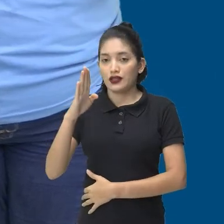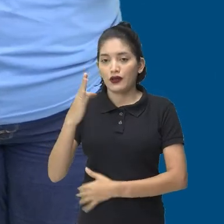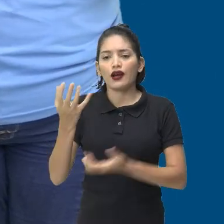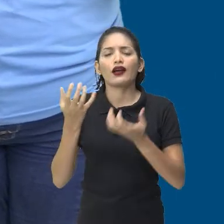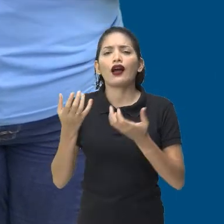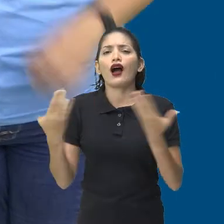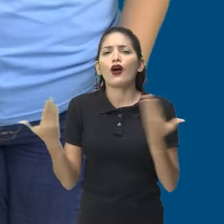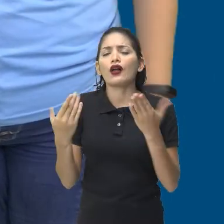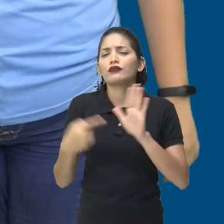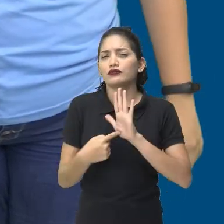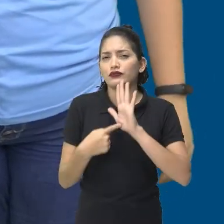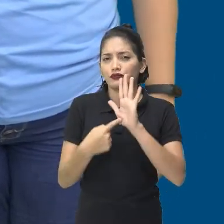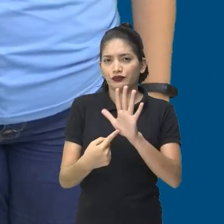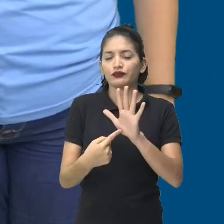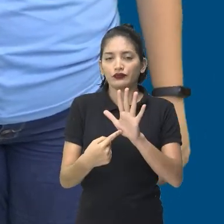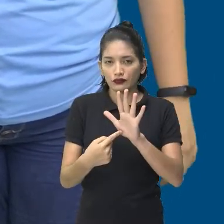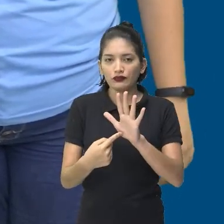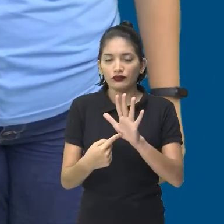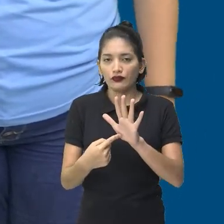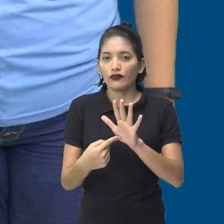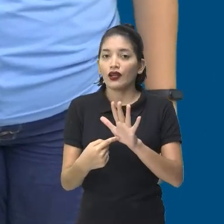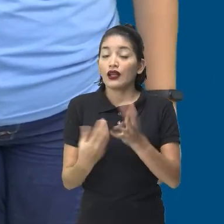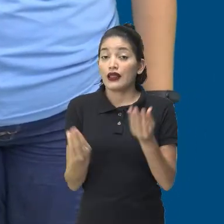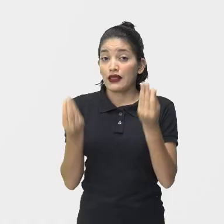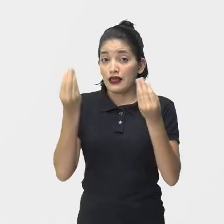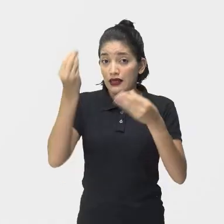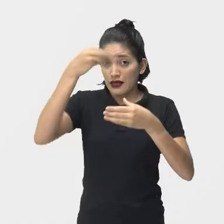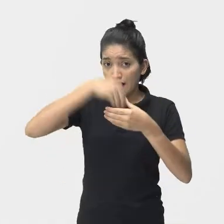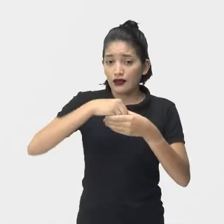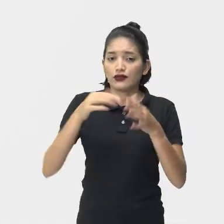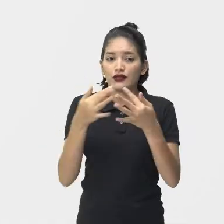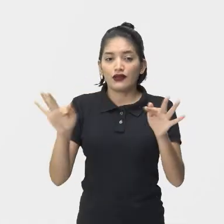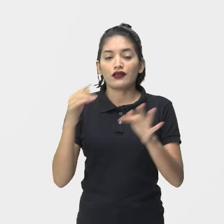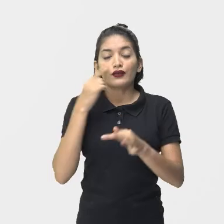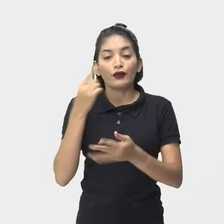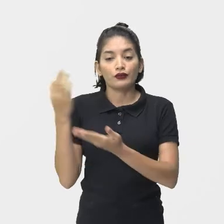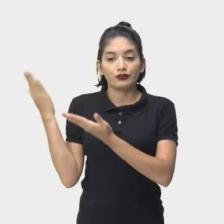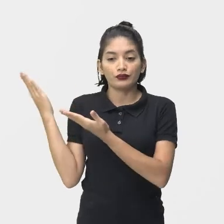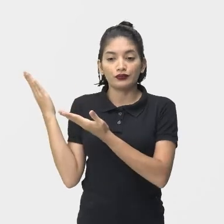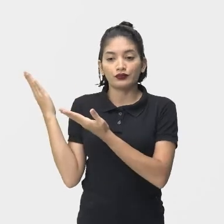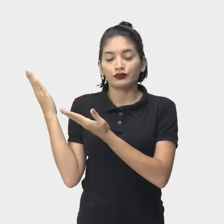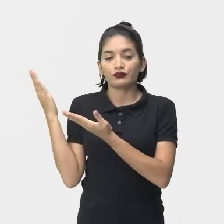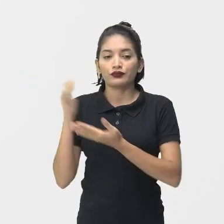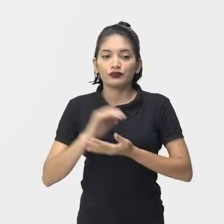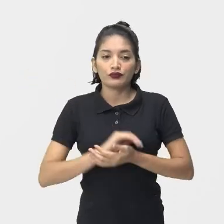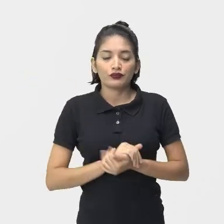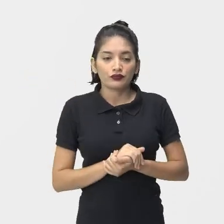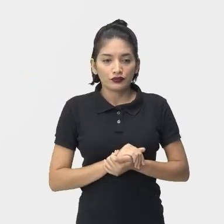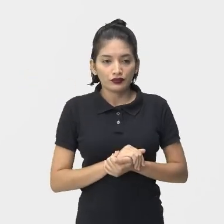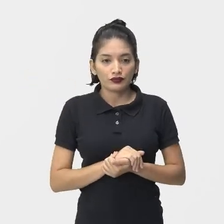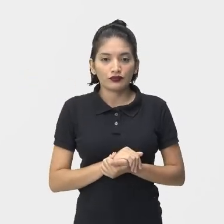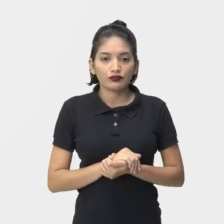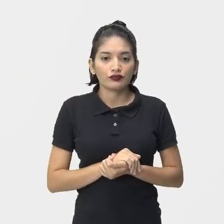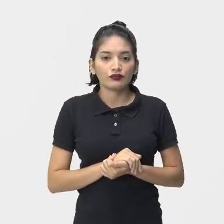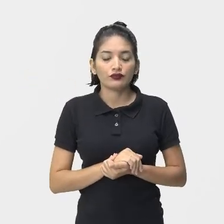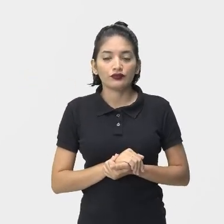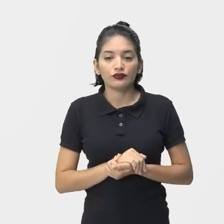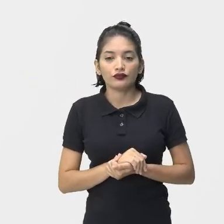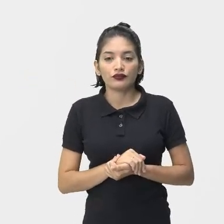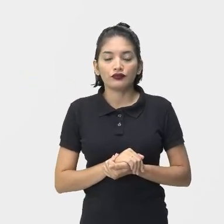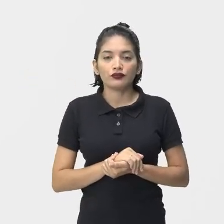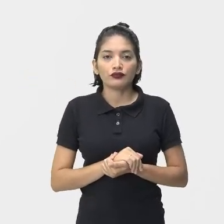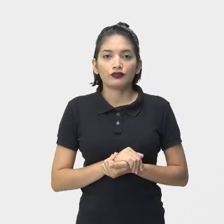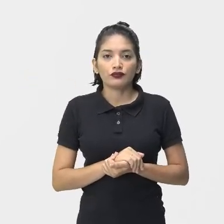quero mostrá-los agora inseridos em frases. Vejamos aqui, olha só. Vendré esta tarde